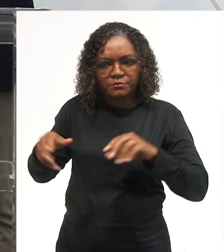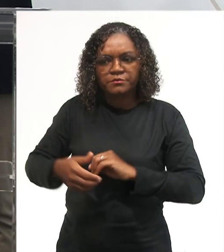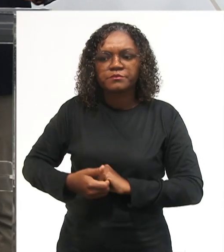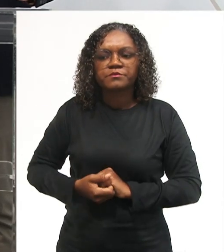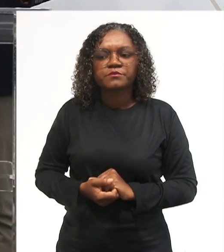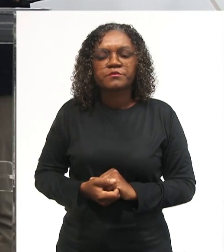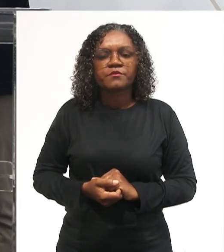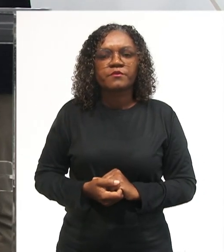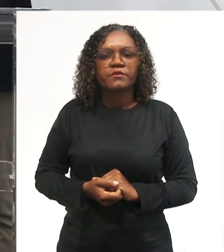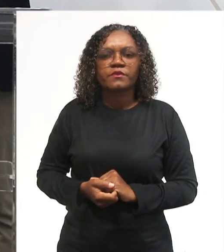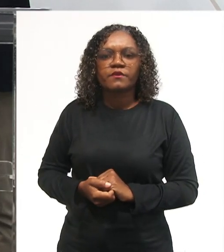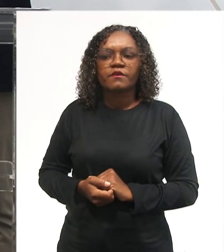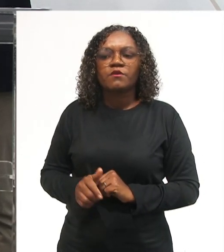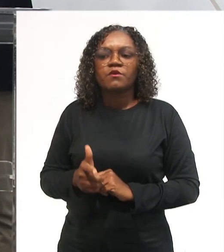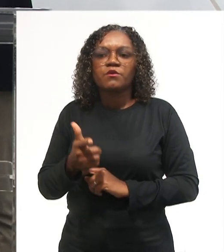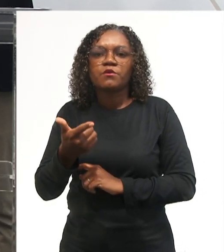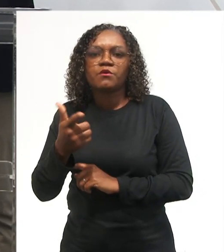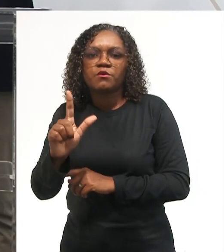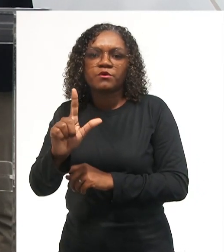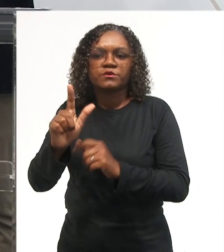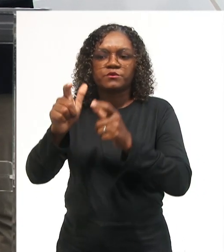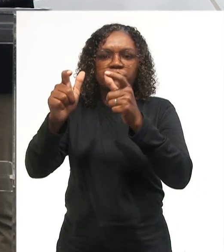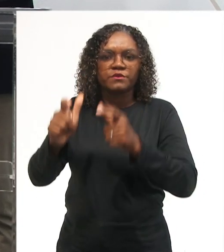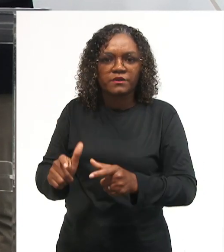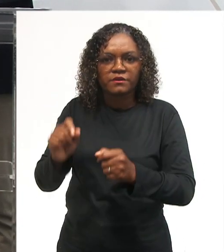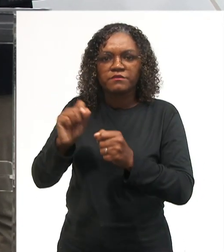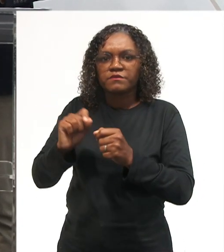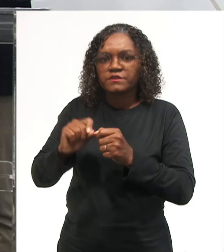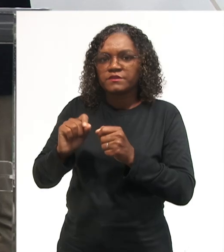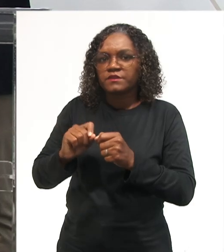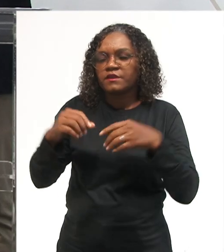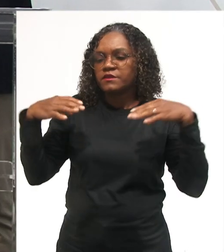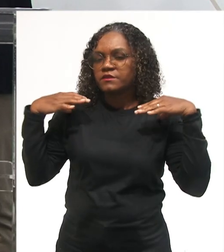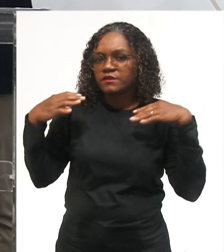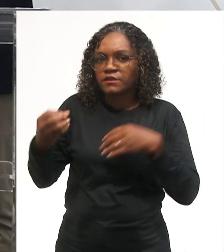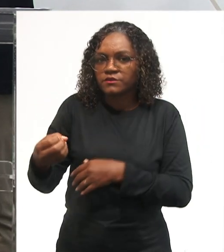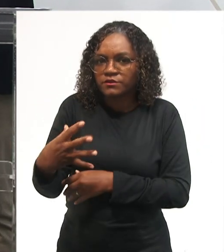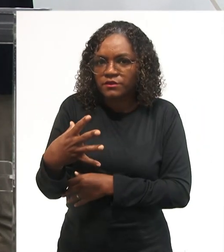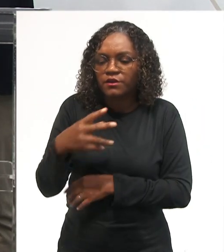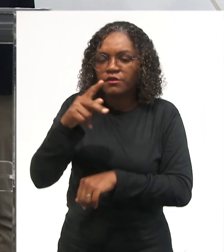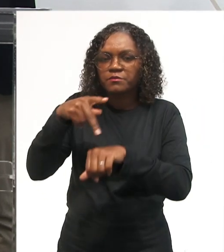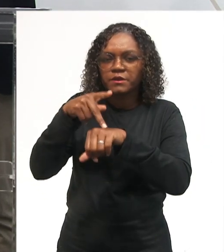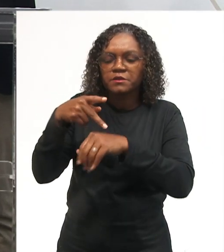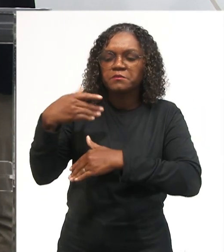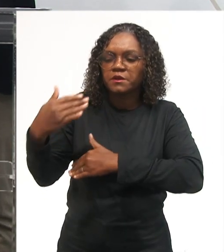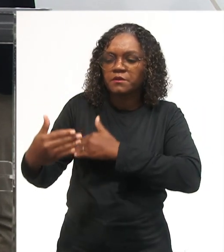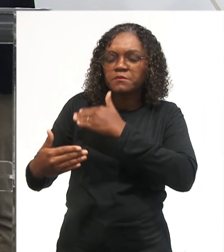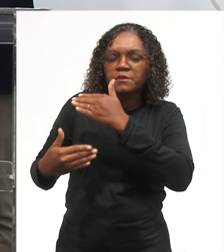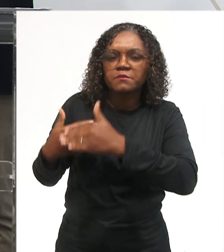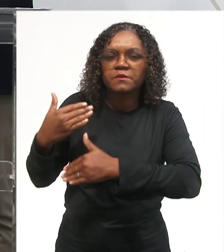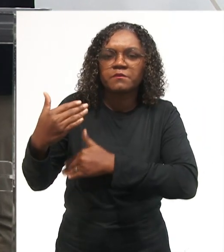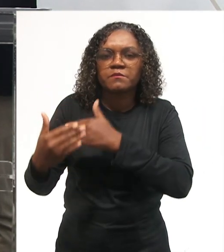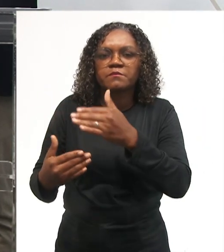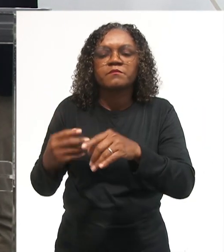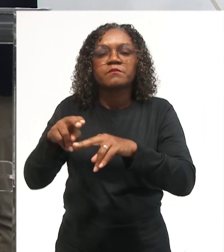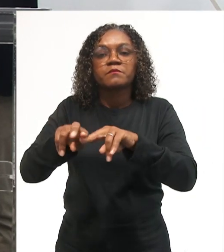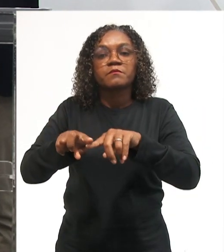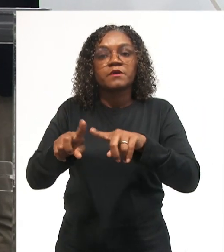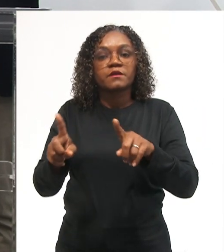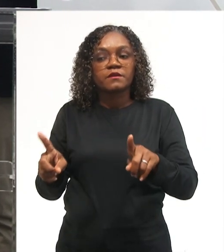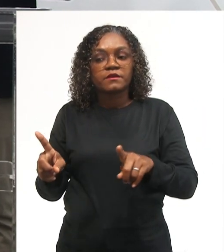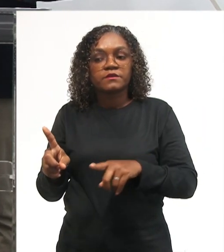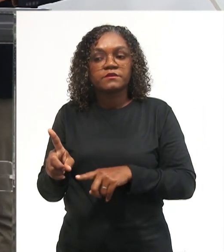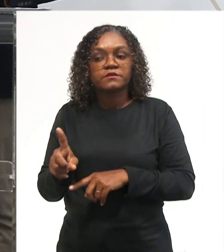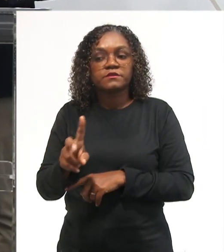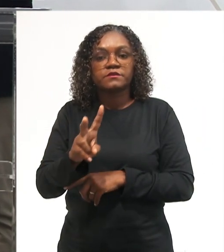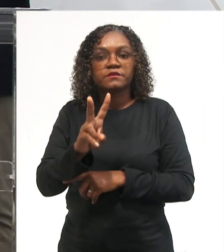sua nova ilha, sua nova cidade, seu novo estado, seu novo país, e vão começar a temer a